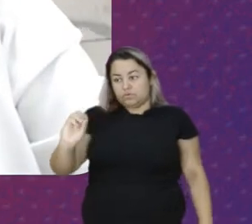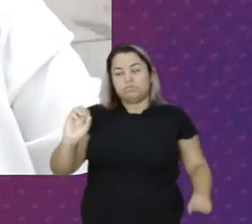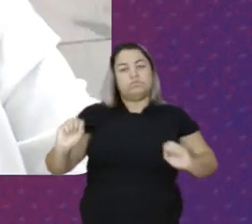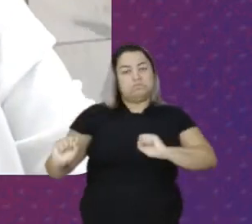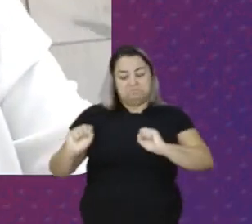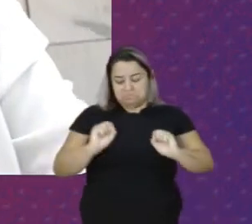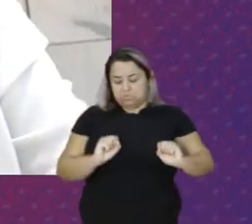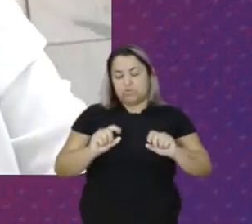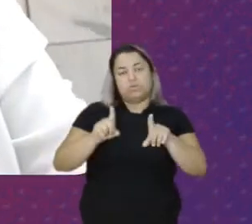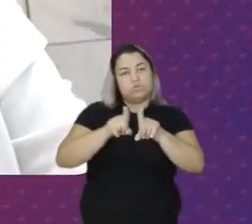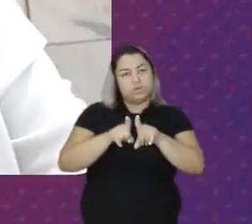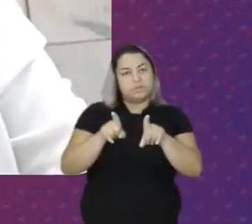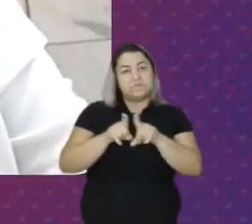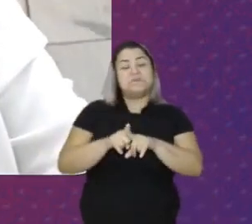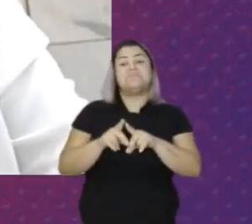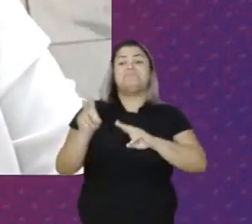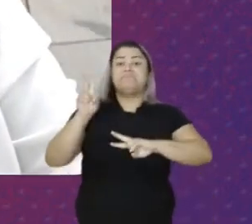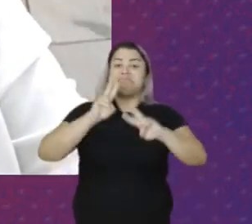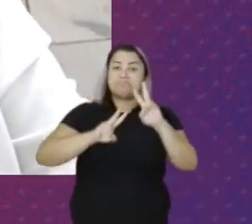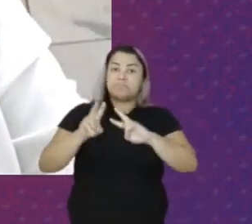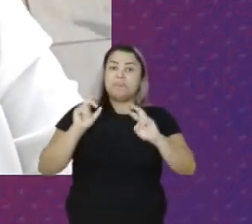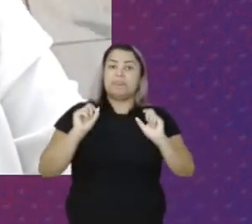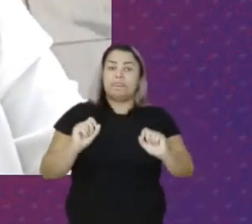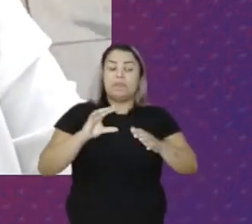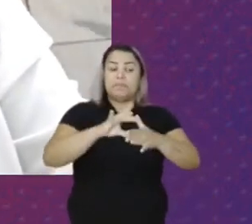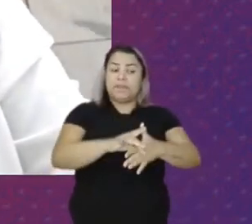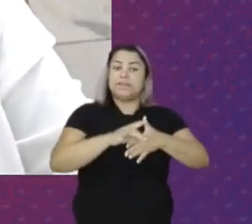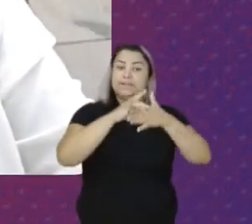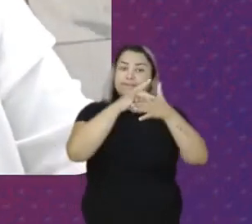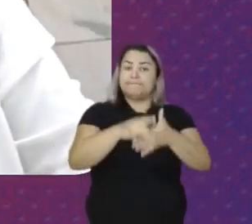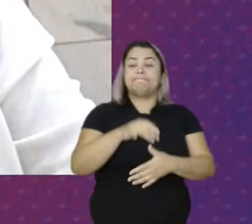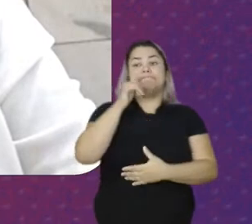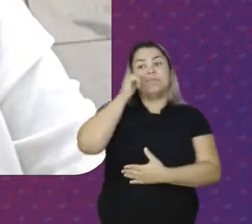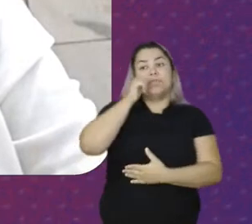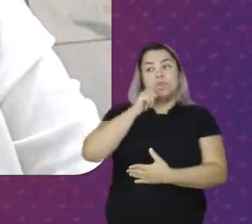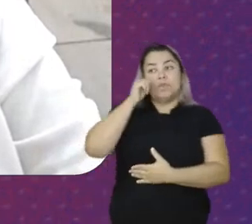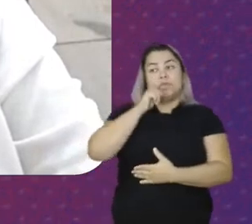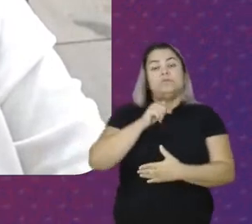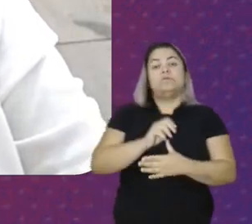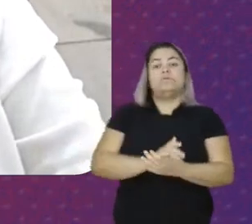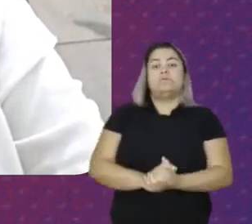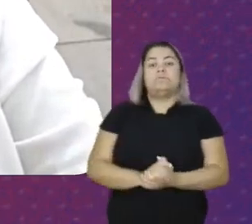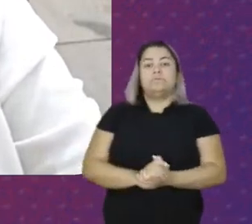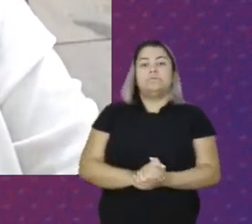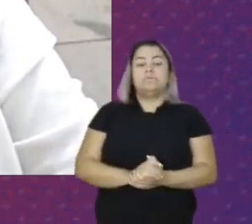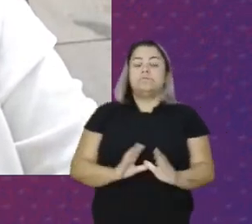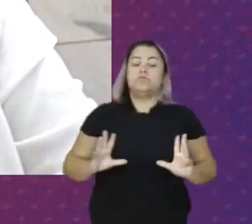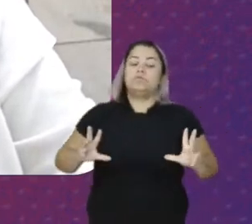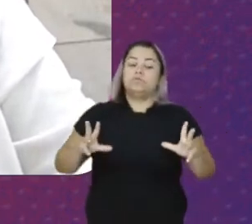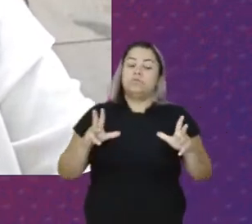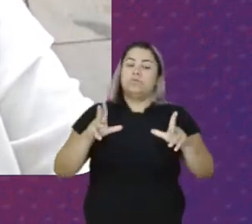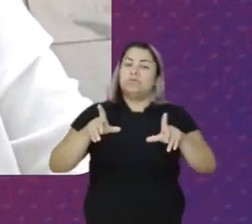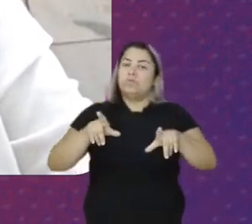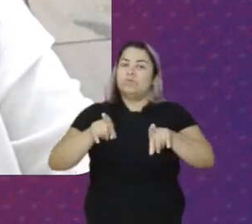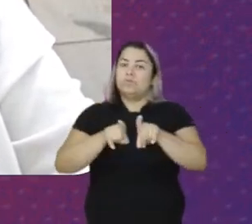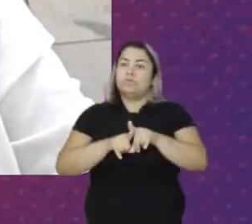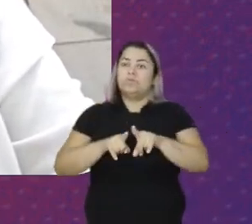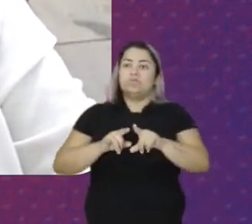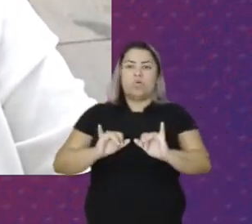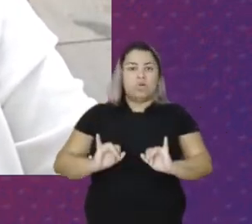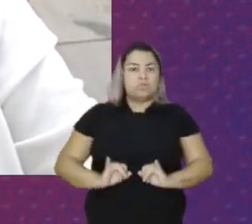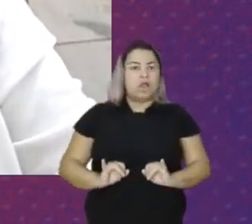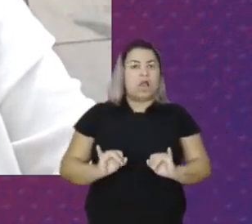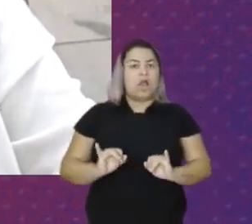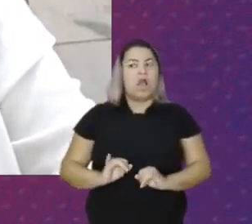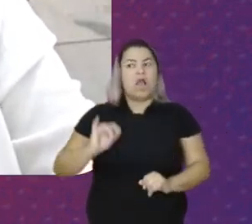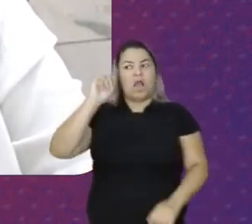pode ver lideranças femininas que foram torturadas em processos de